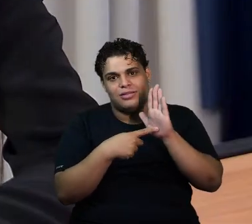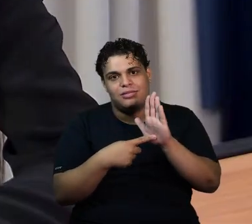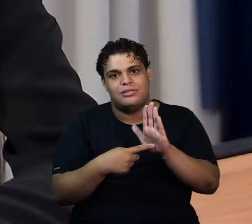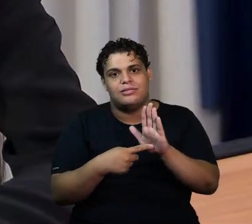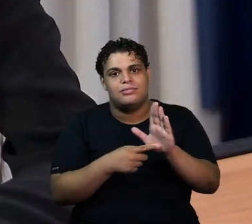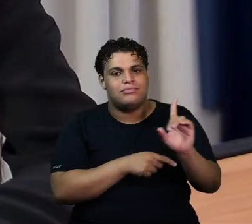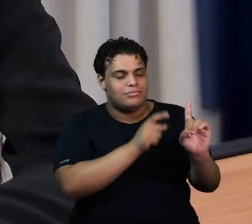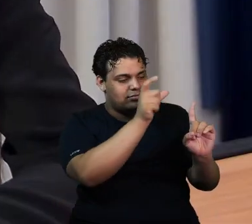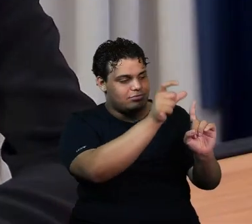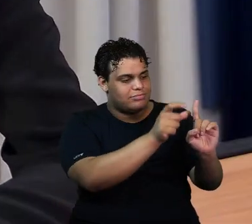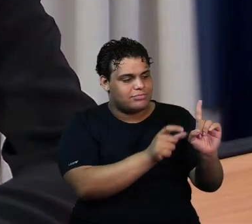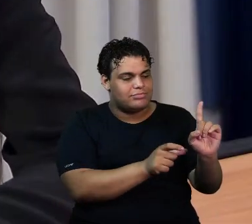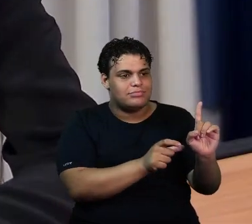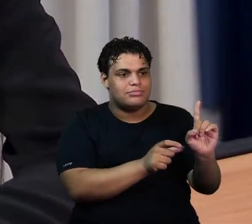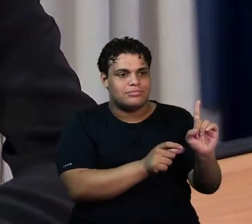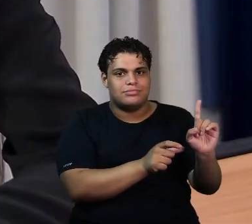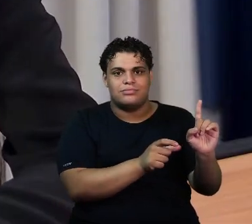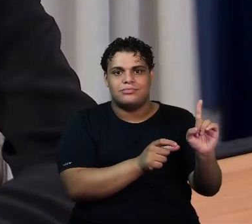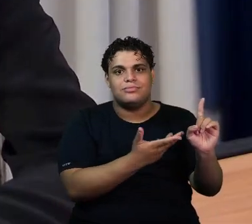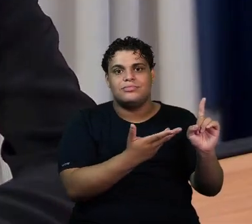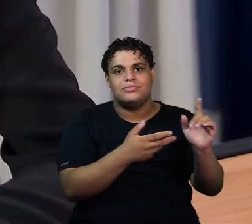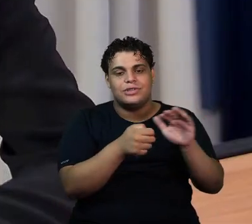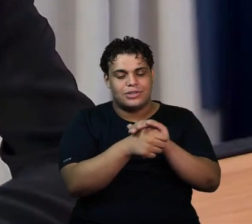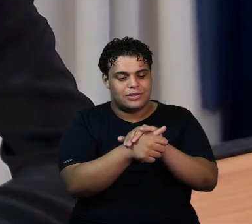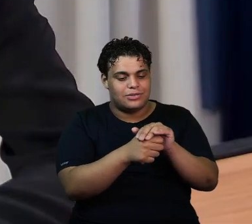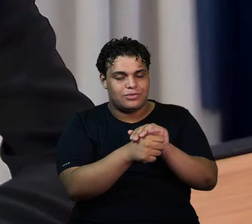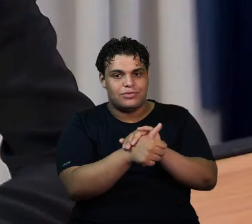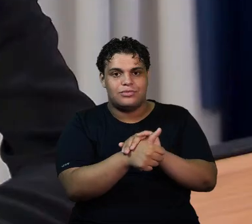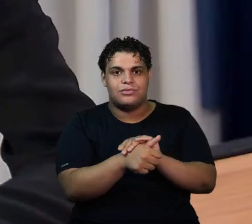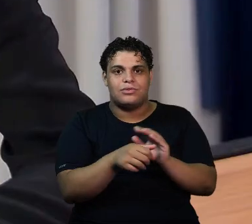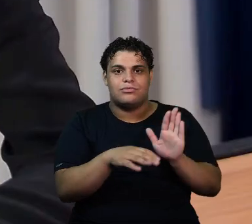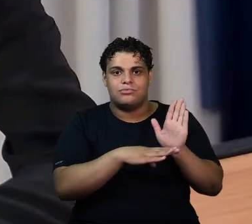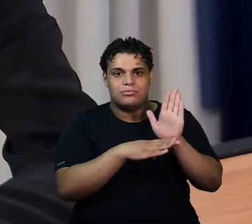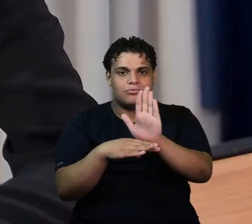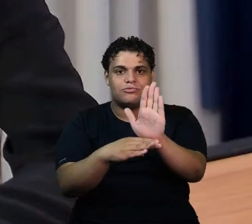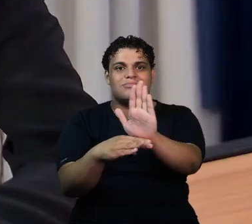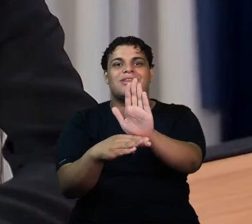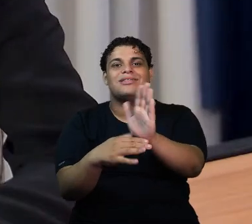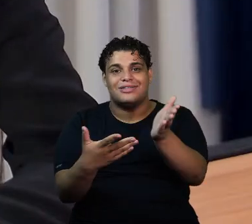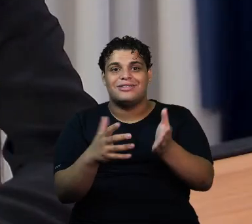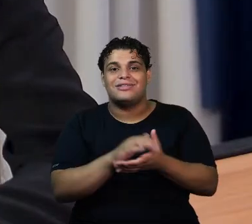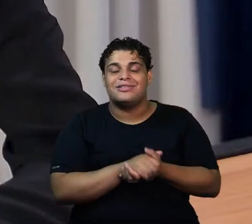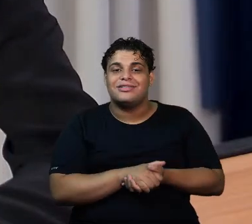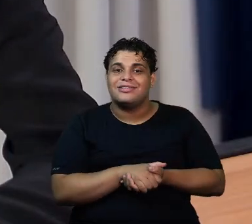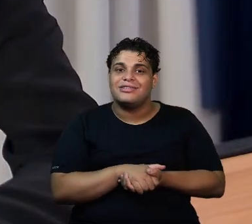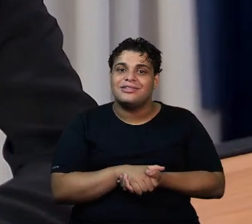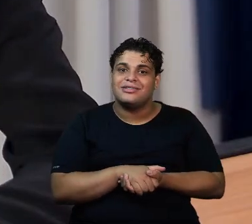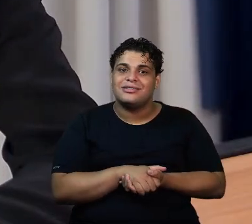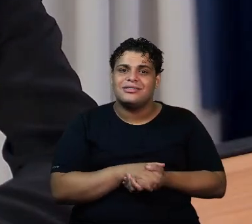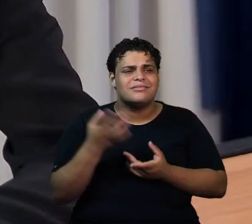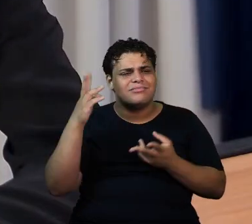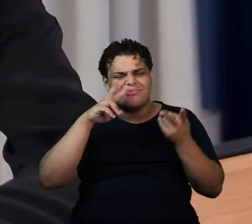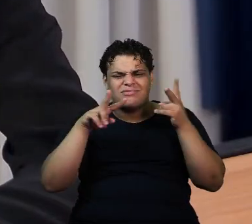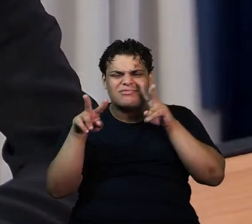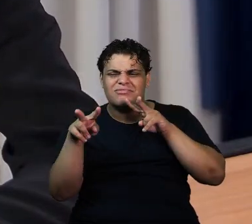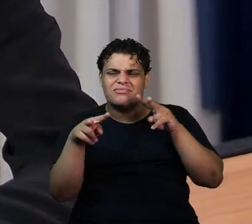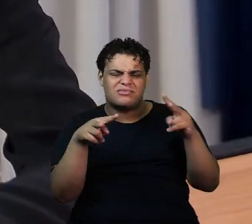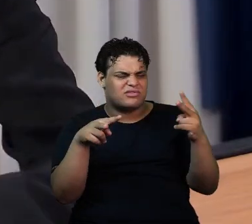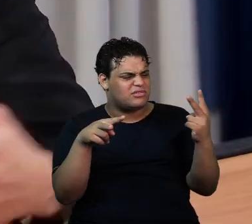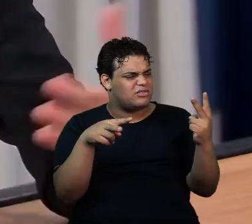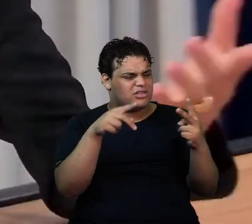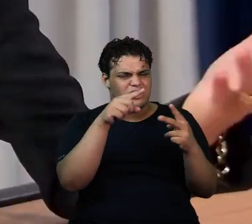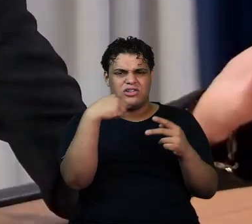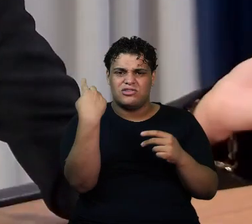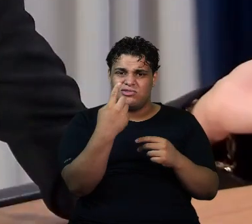lá em determinado momento, a Tutuga, o Tubarino, né? Eles se olham e falam assim, mas nós somos 4